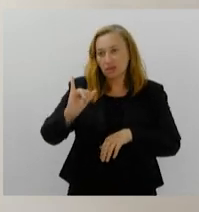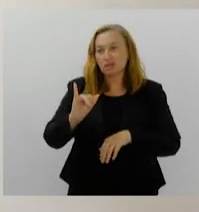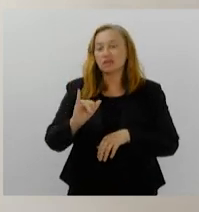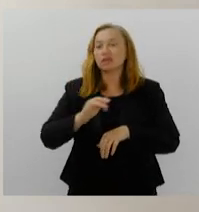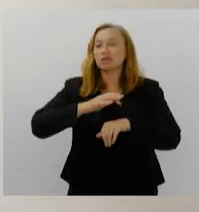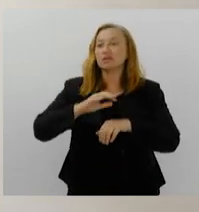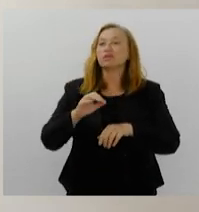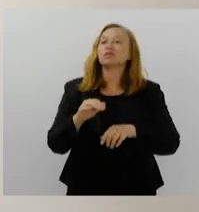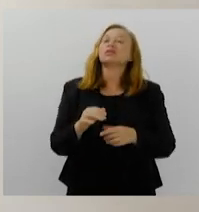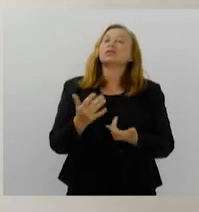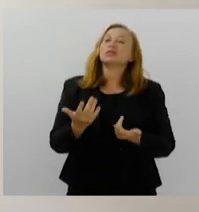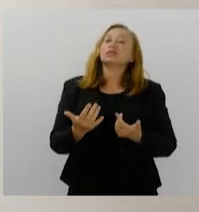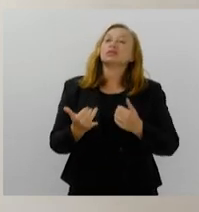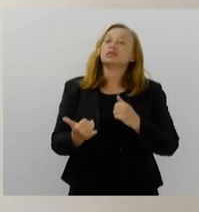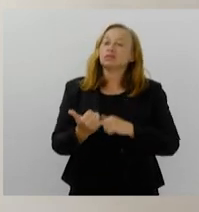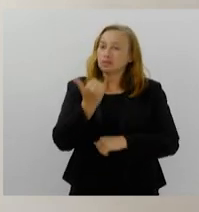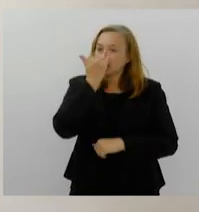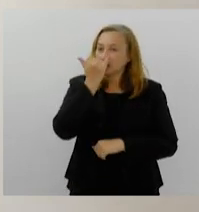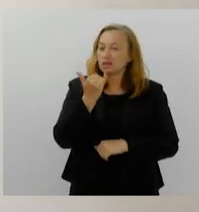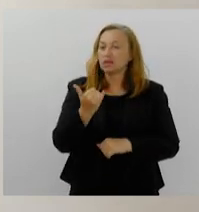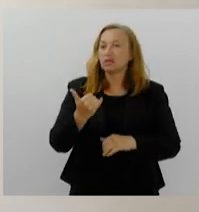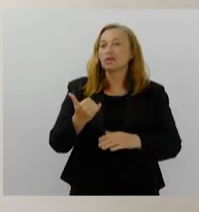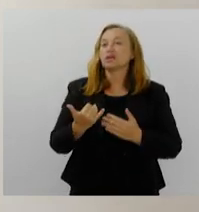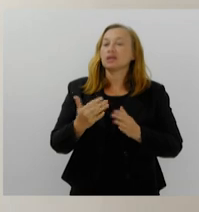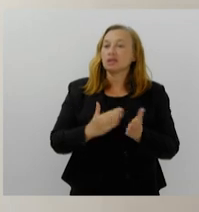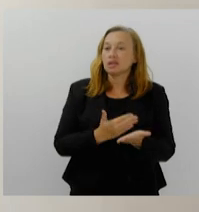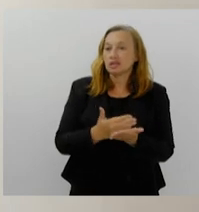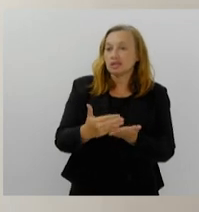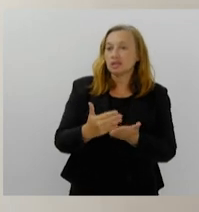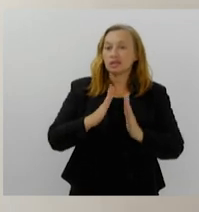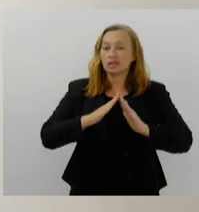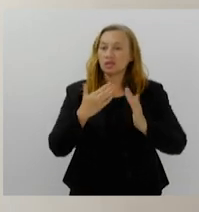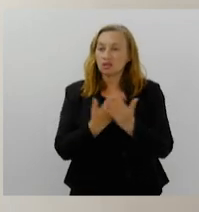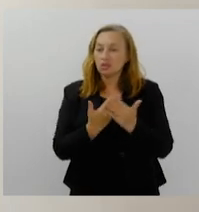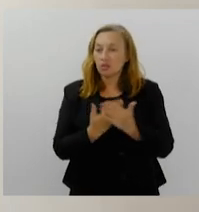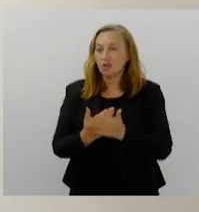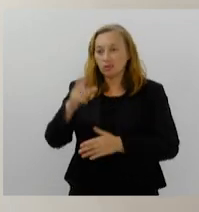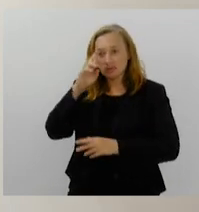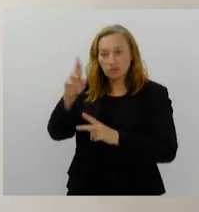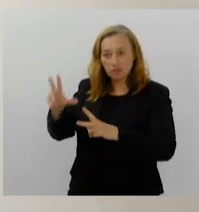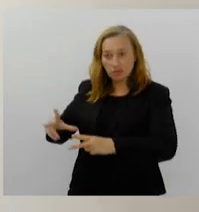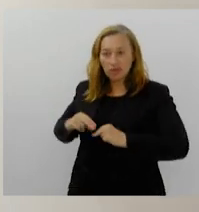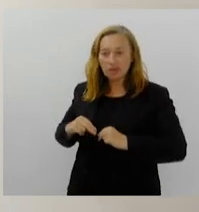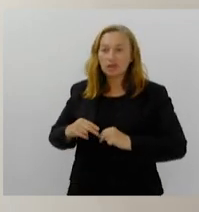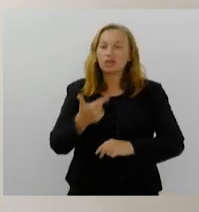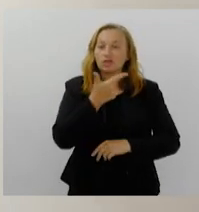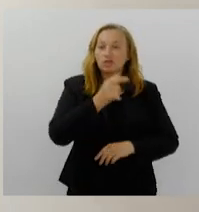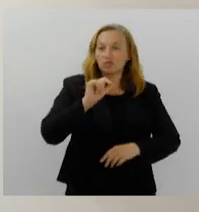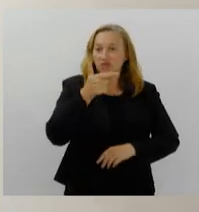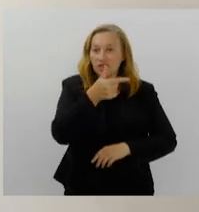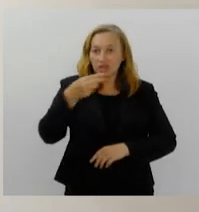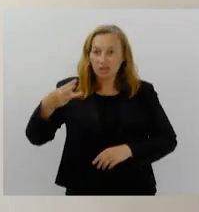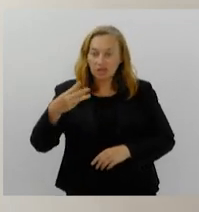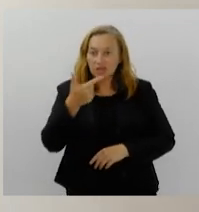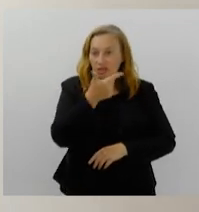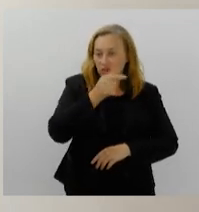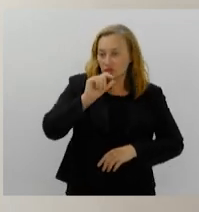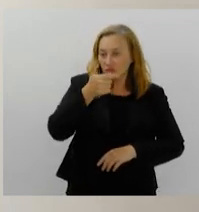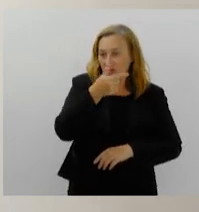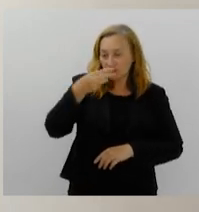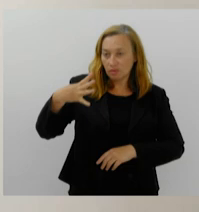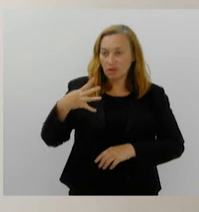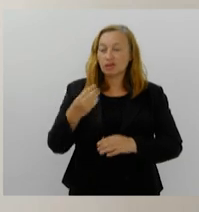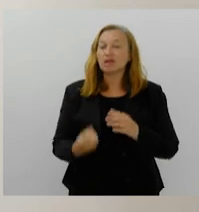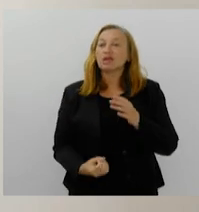nas escolas foram eternizados. O senhor merece. Entre 2023 e 2024, o MPT lançou